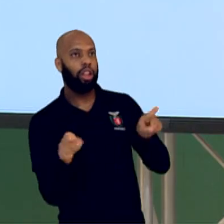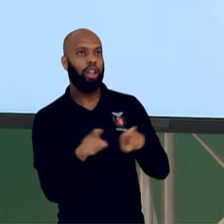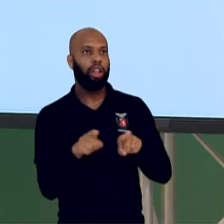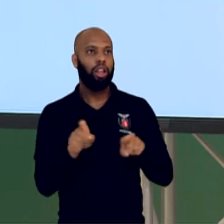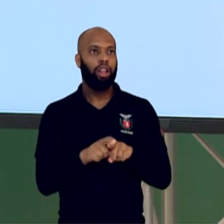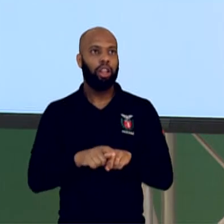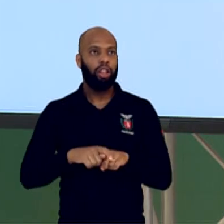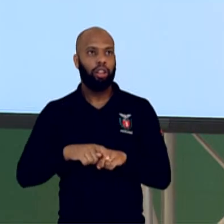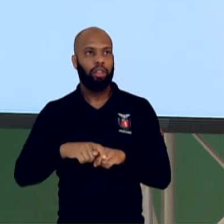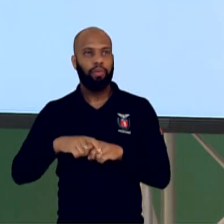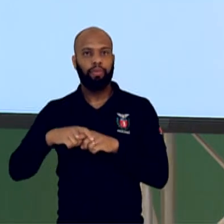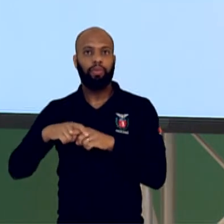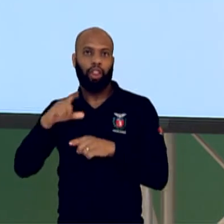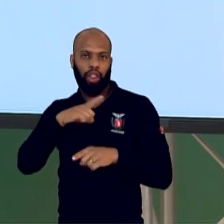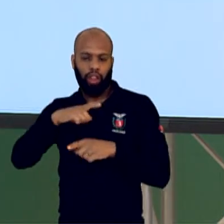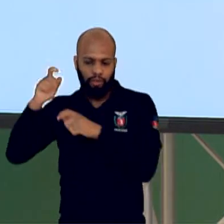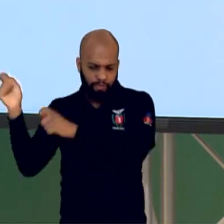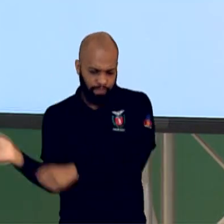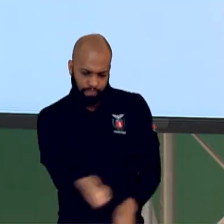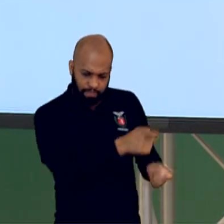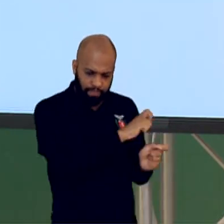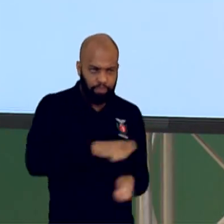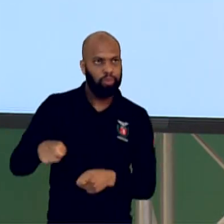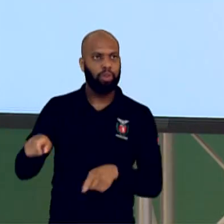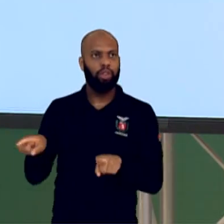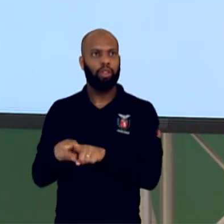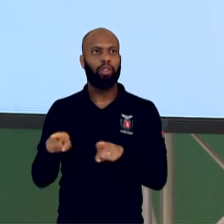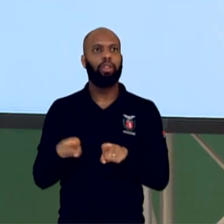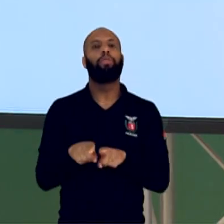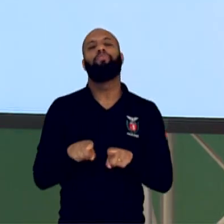é uma máquina complexa, porque ele tem a alavanca e tem a cunha.